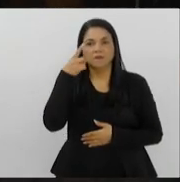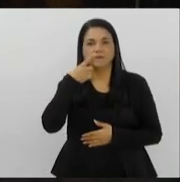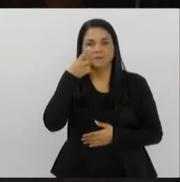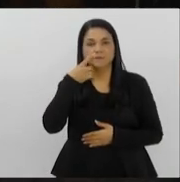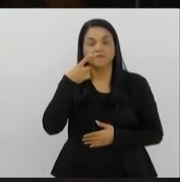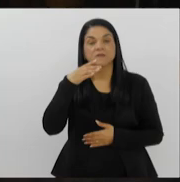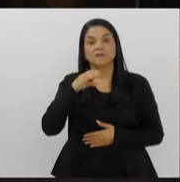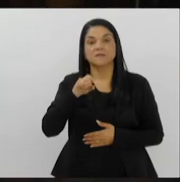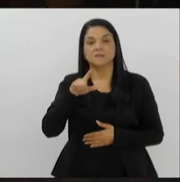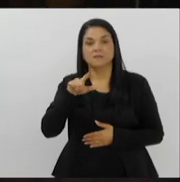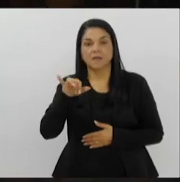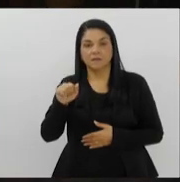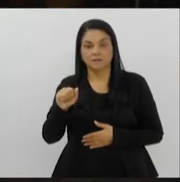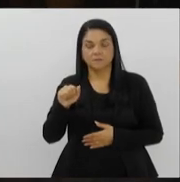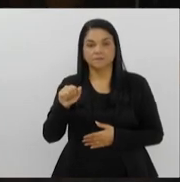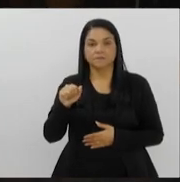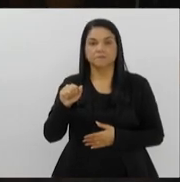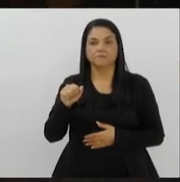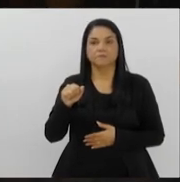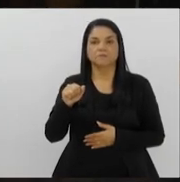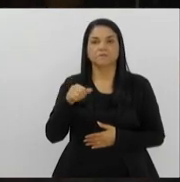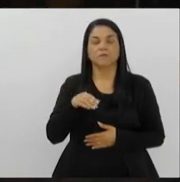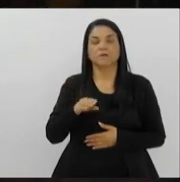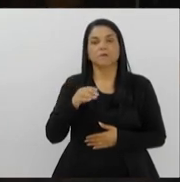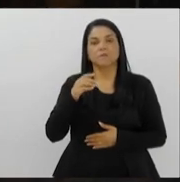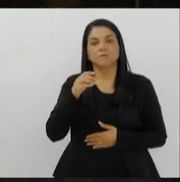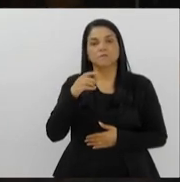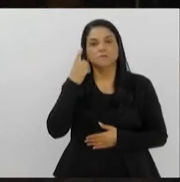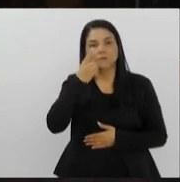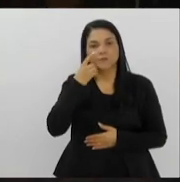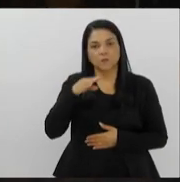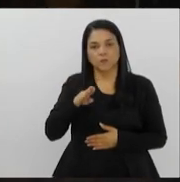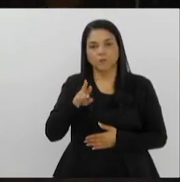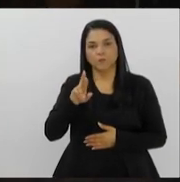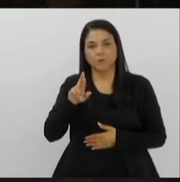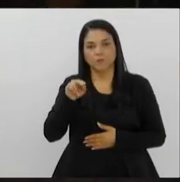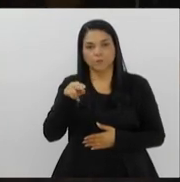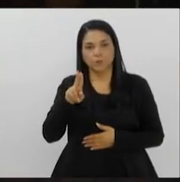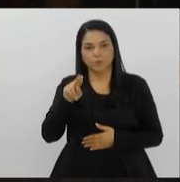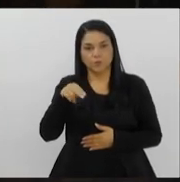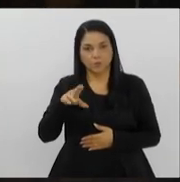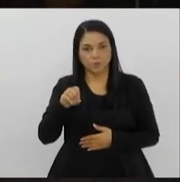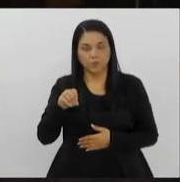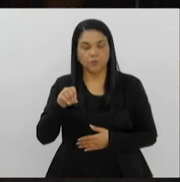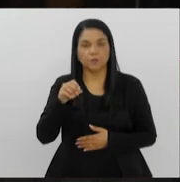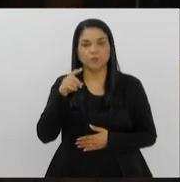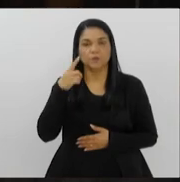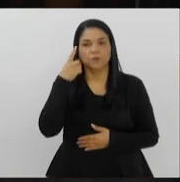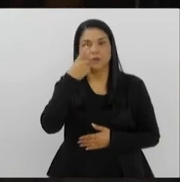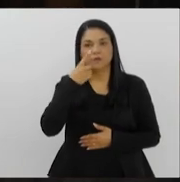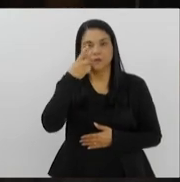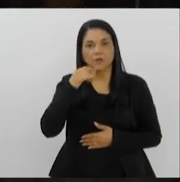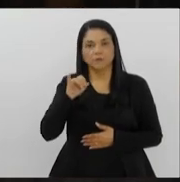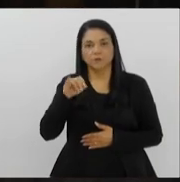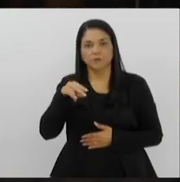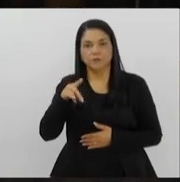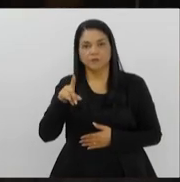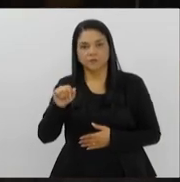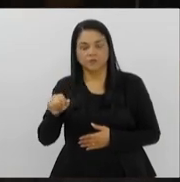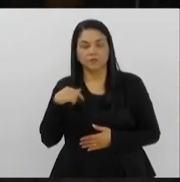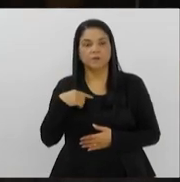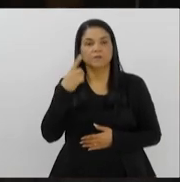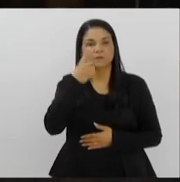Célia Jordão. Bruno Boareto. A Índia Armelau.